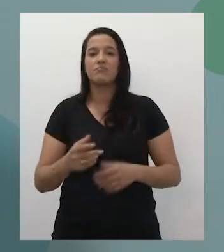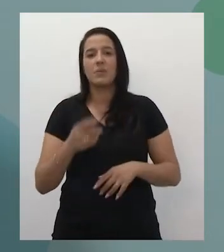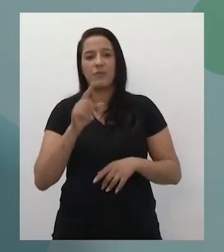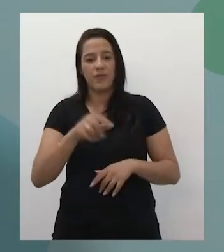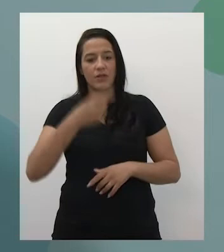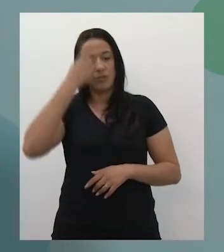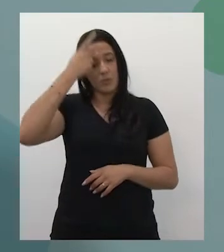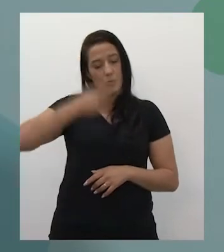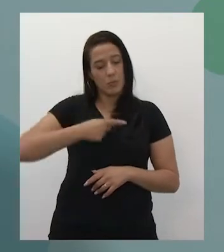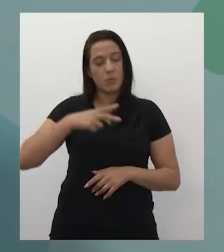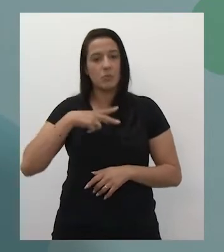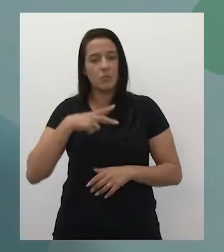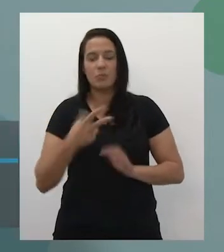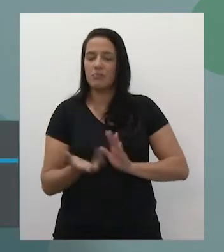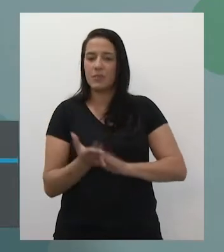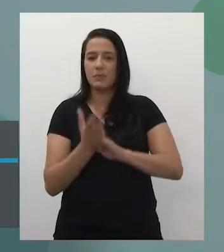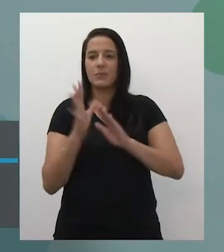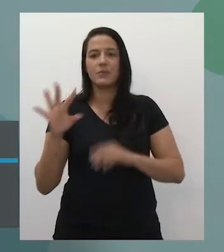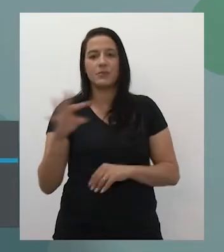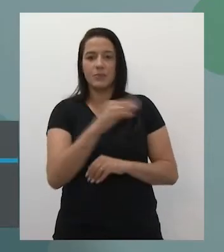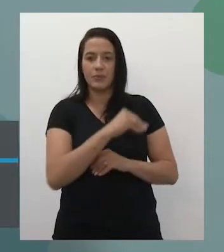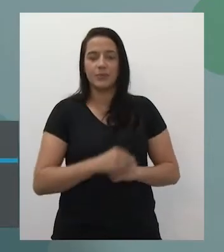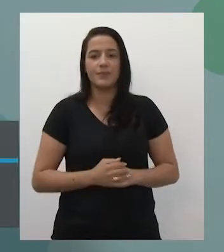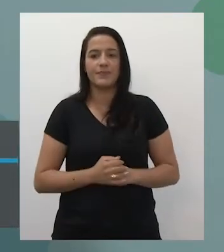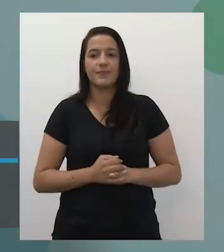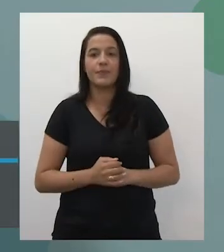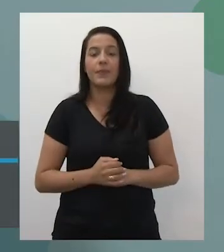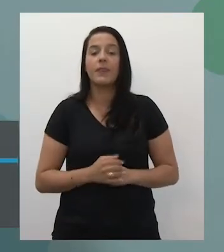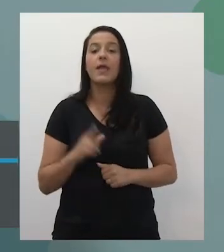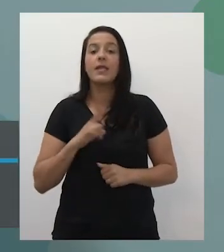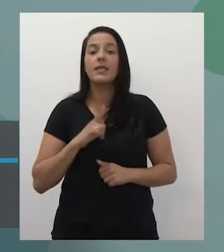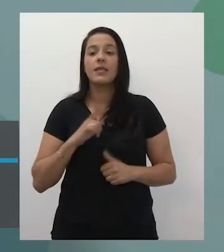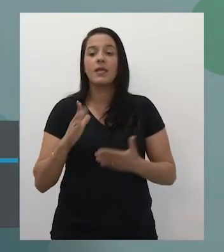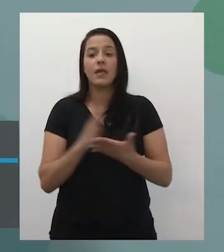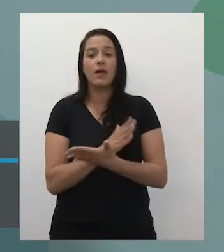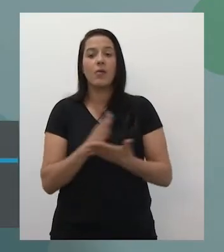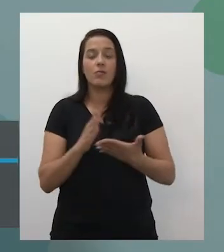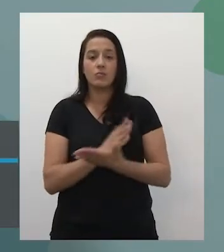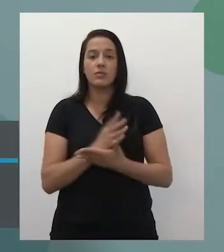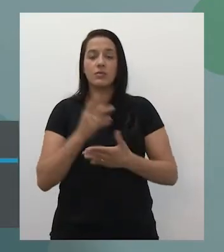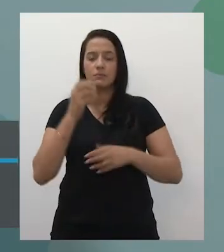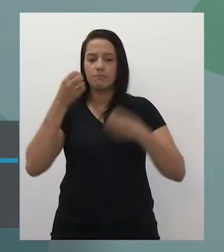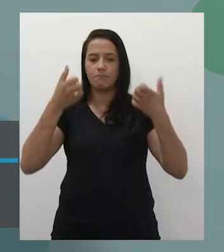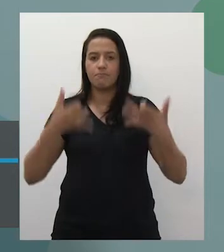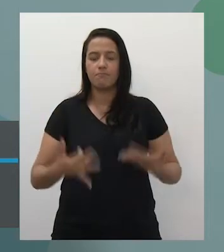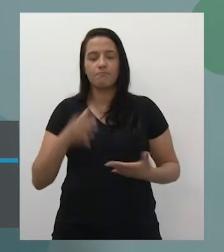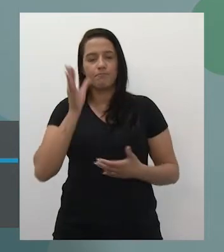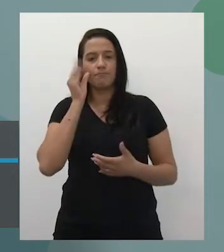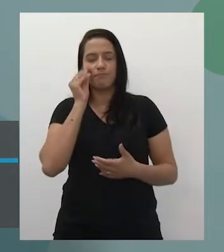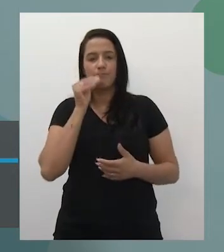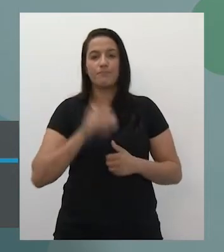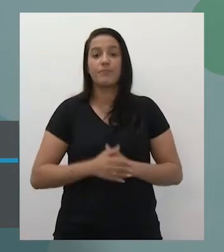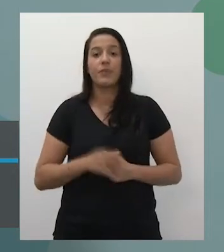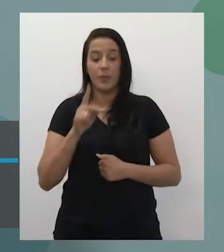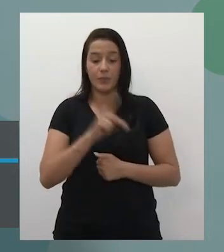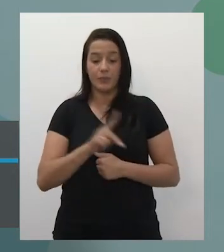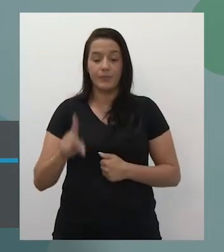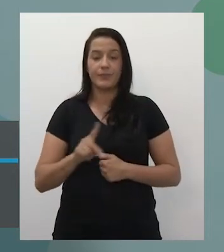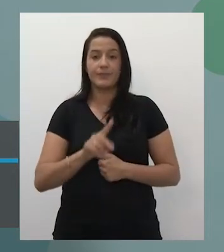nossos convidados, diz aí, Tânia. Sim, temos algumas perguntas, né? De maneira geral, muitos elogios, né? A